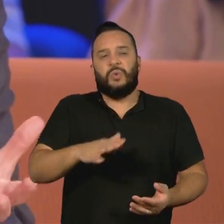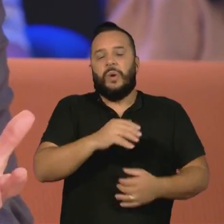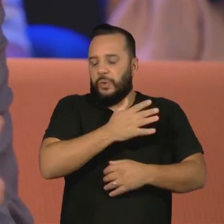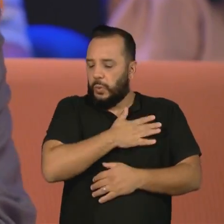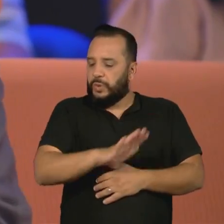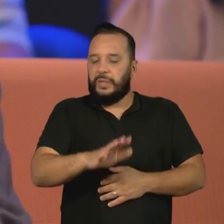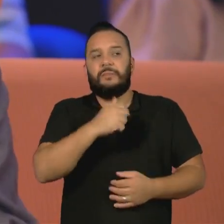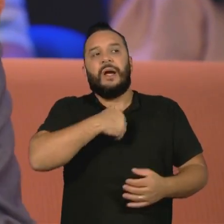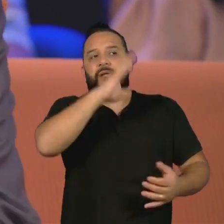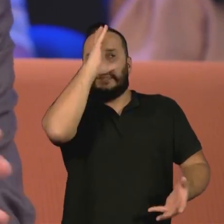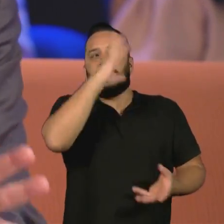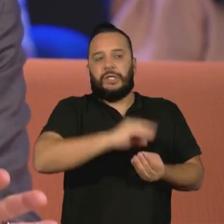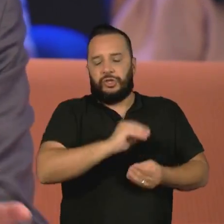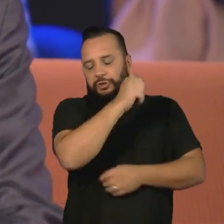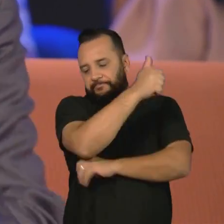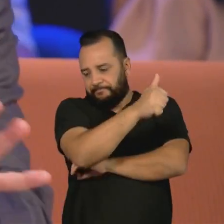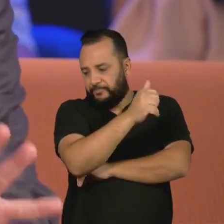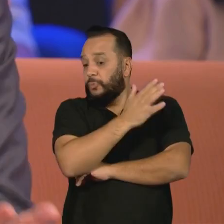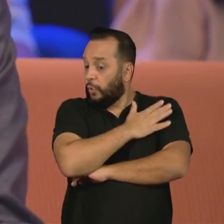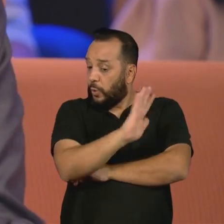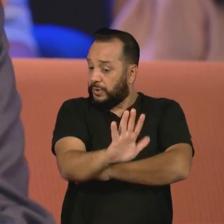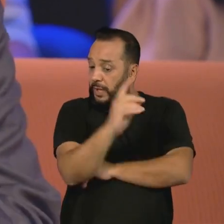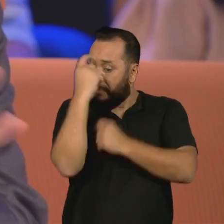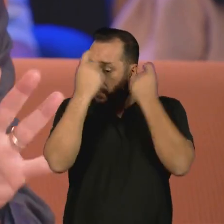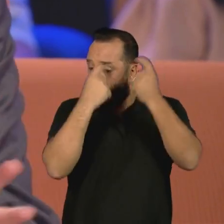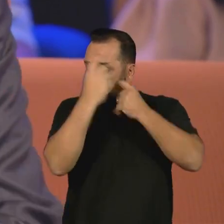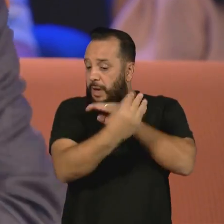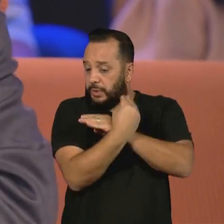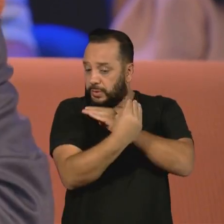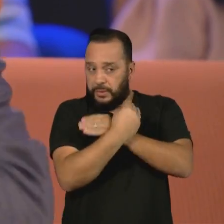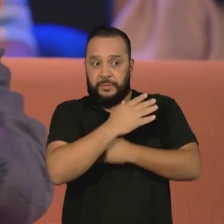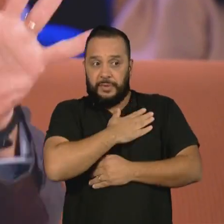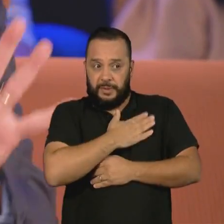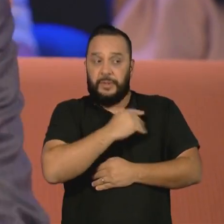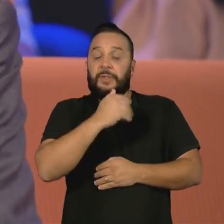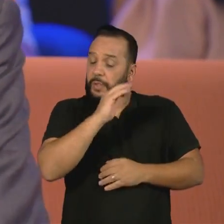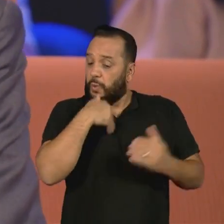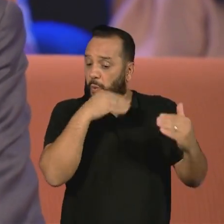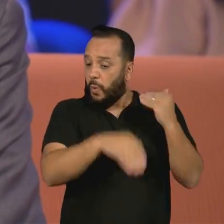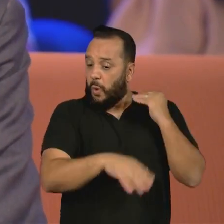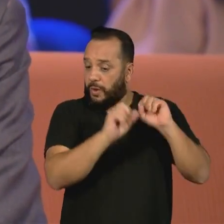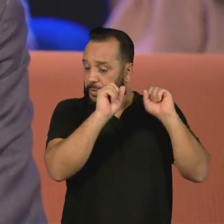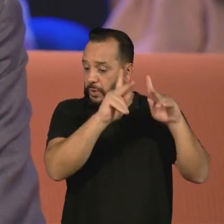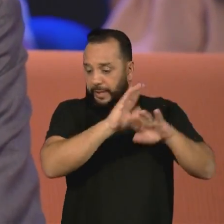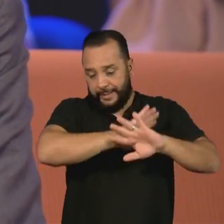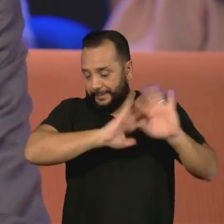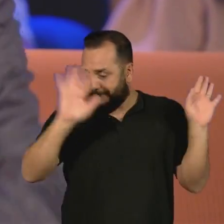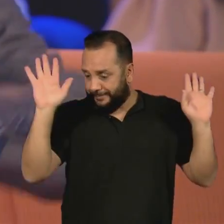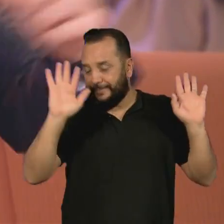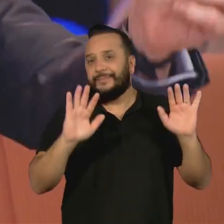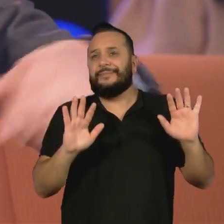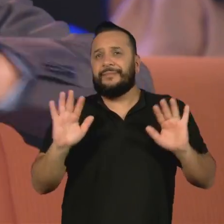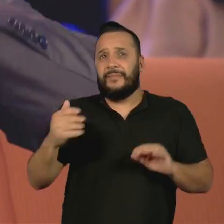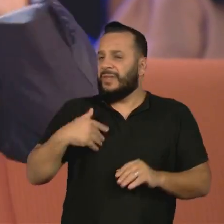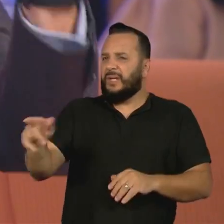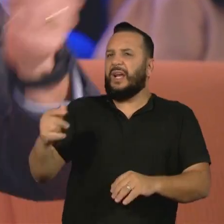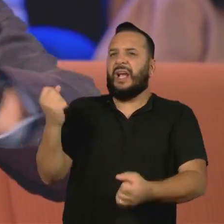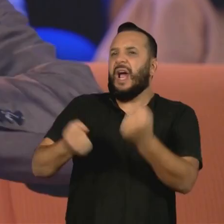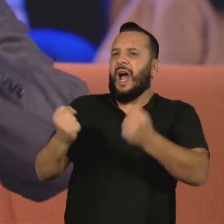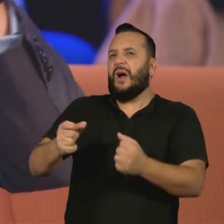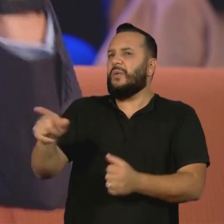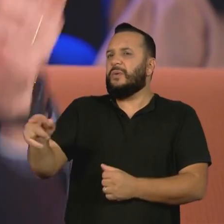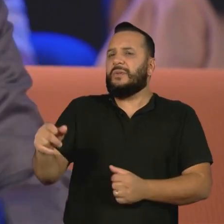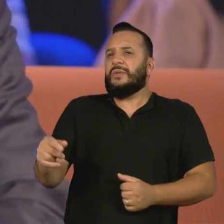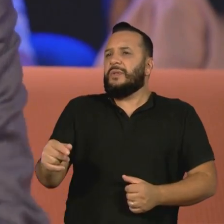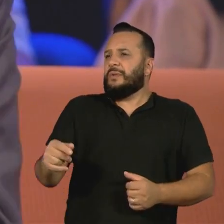entender. Ele vai entender, olha, entendi que você está aqui preocupado comigo, eu não concordo, mas não vou fazer. Mas quando você diz, ó, não vai pegar o carro porque eu não quero,